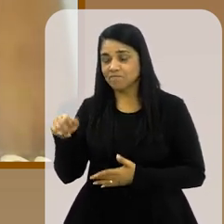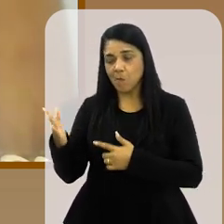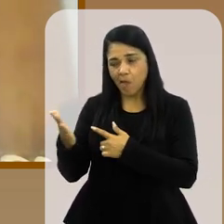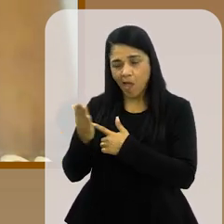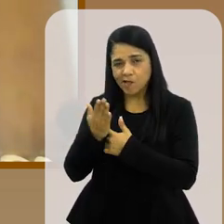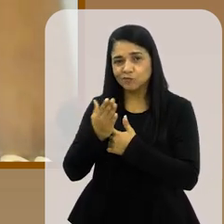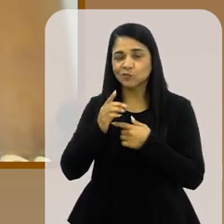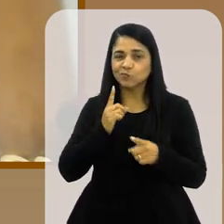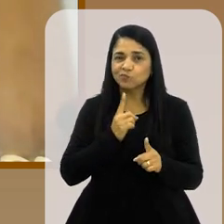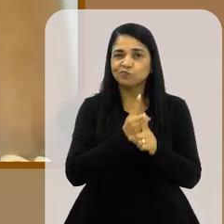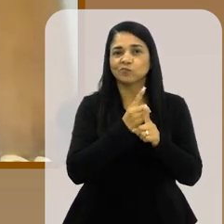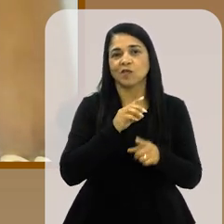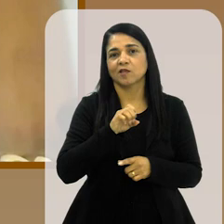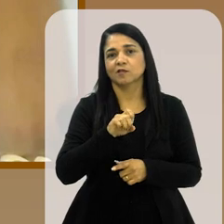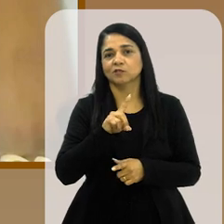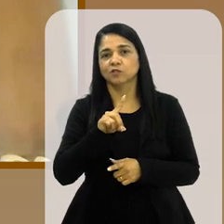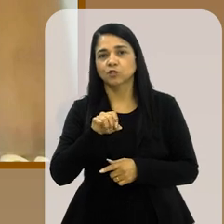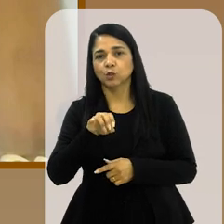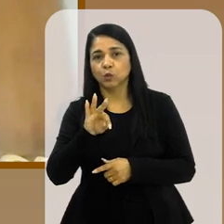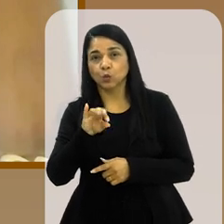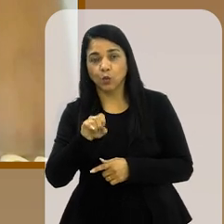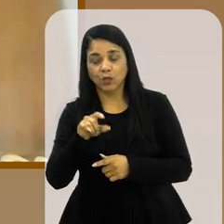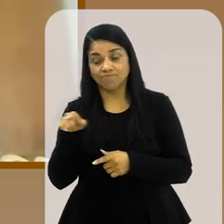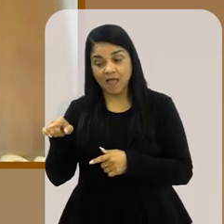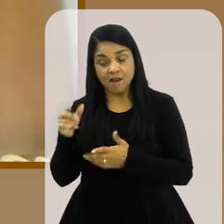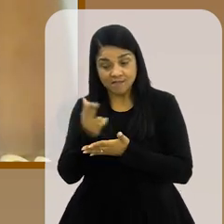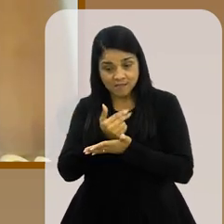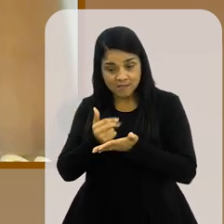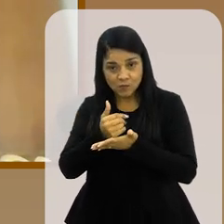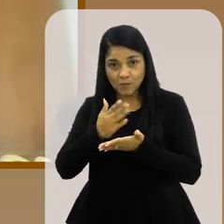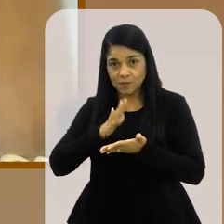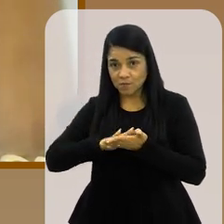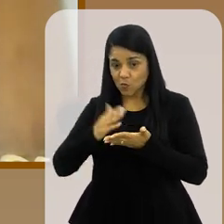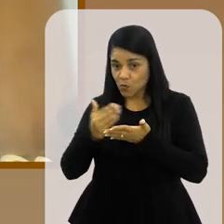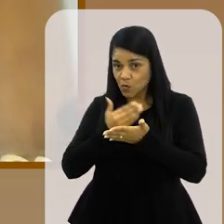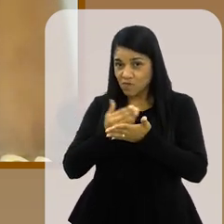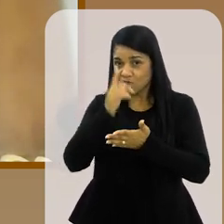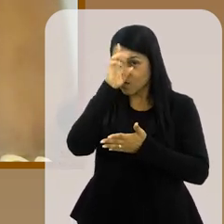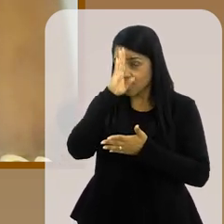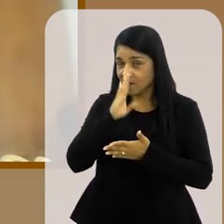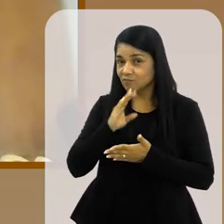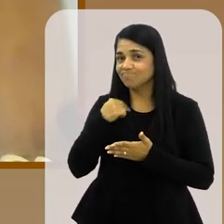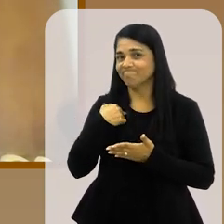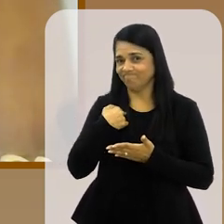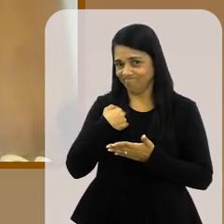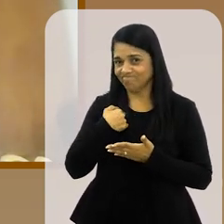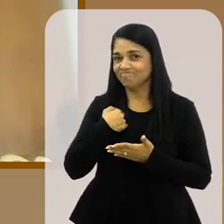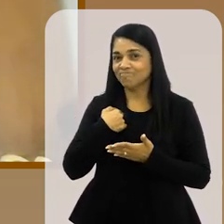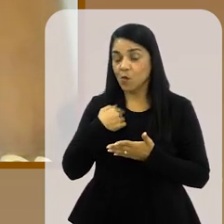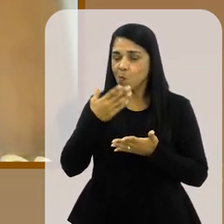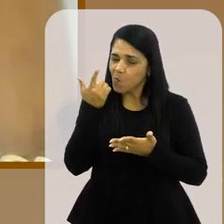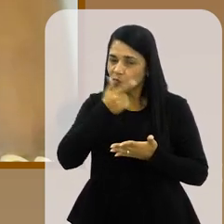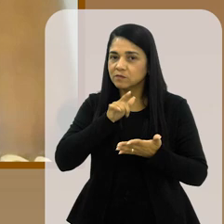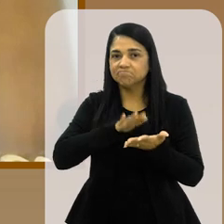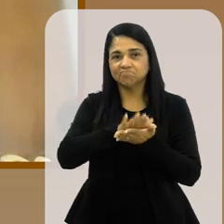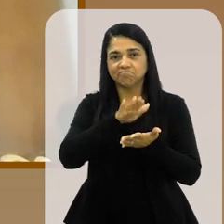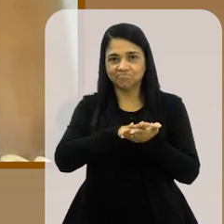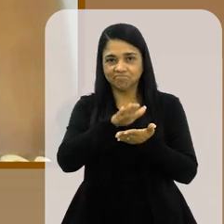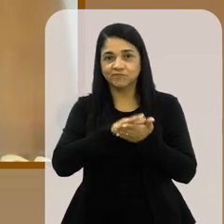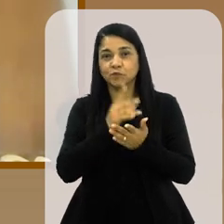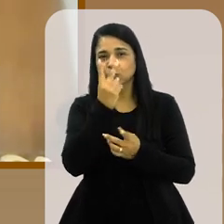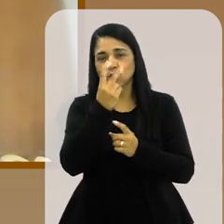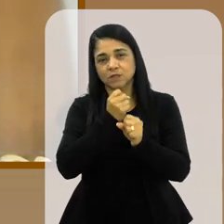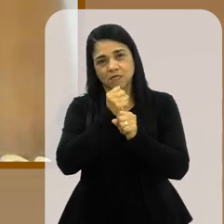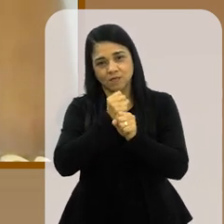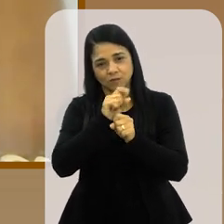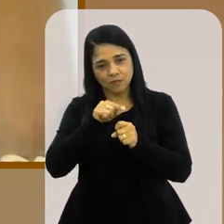editora. Ela ilustrou o livro gratuitamente e eu consegui publicar finalmente 2 anos depois,